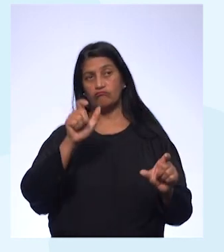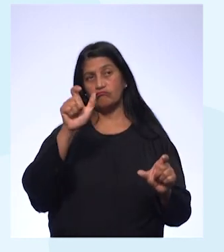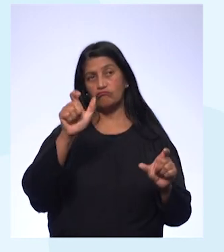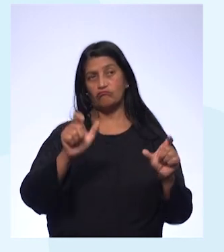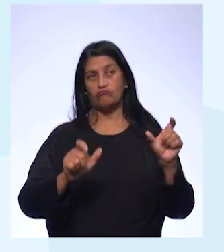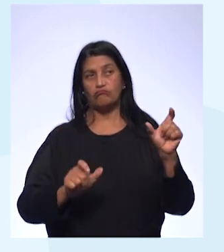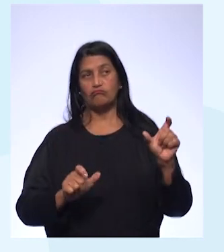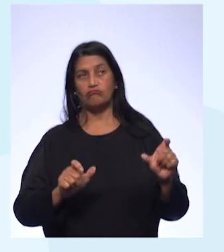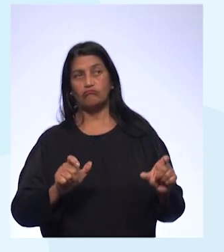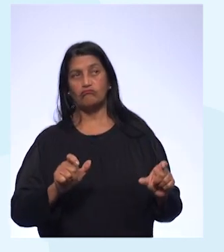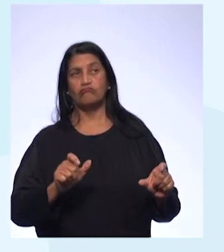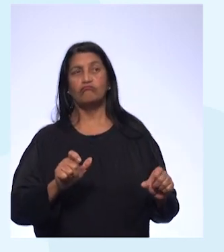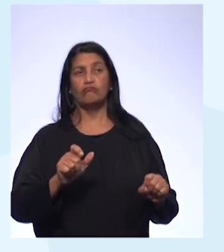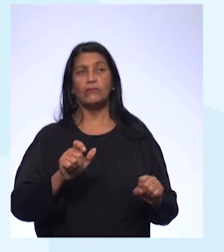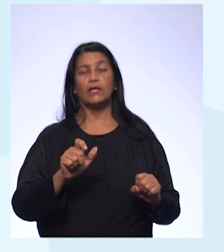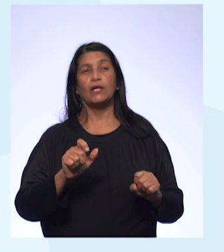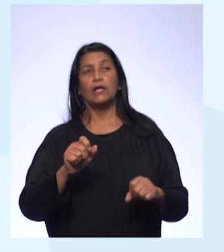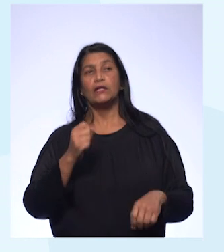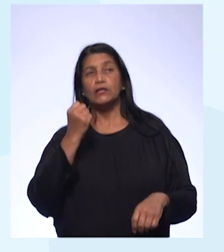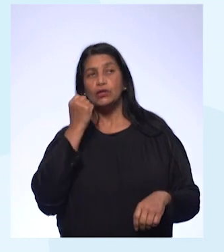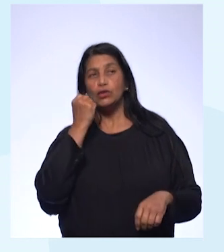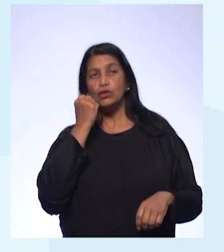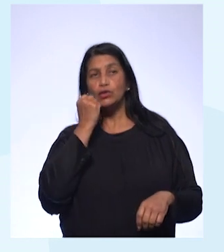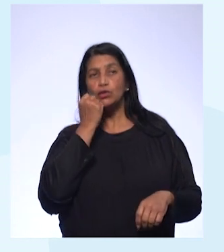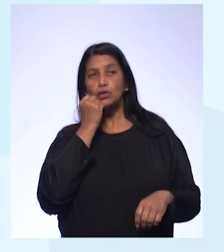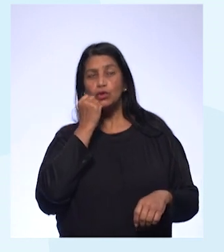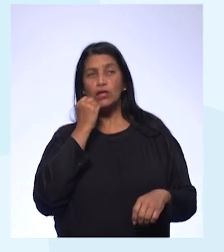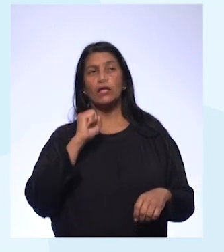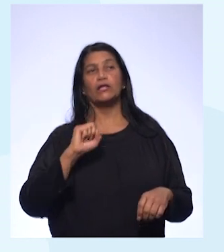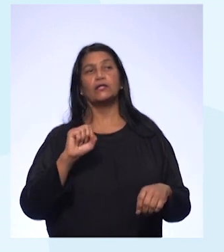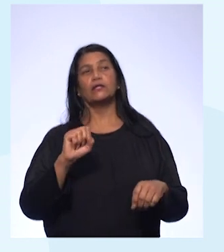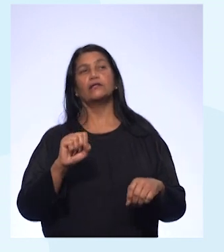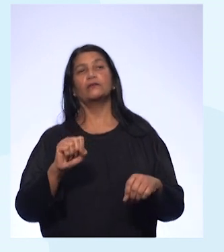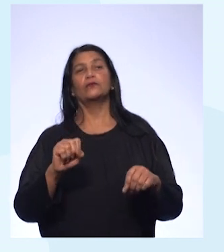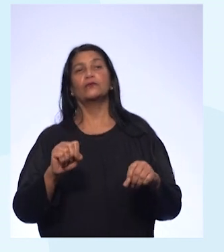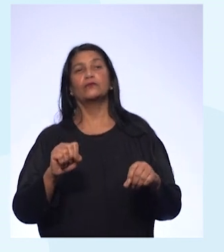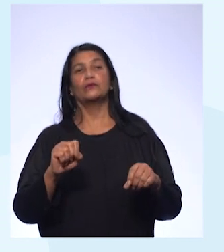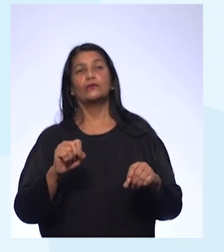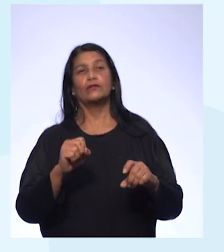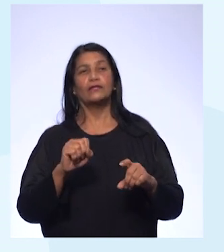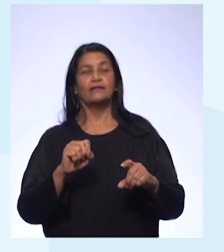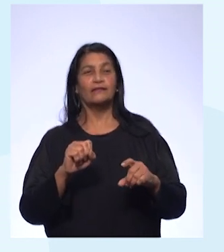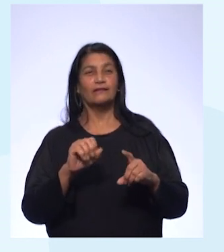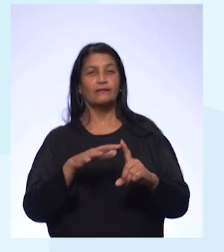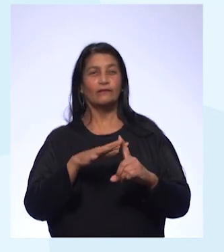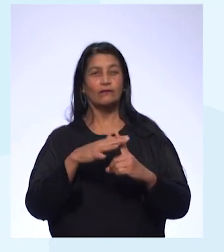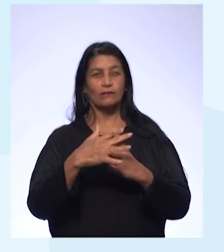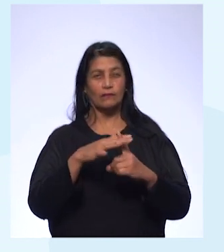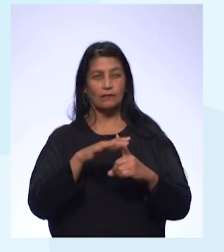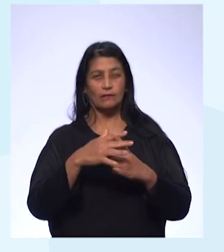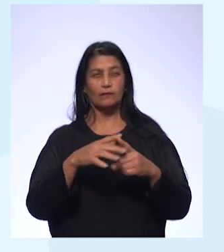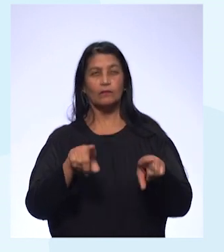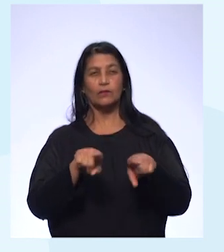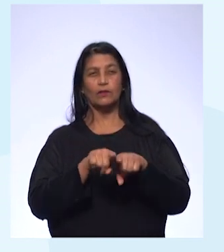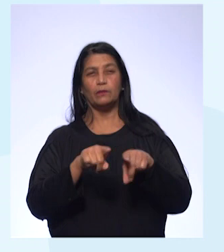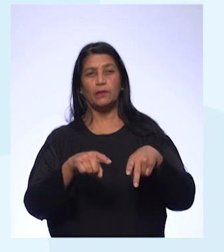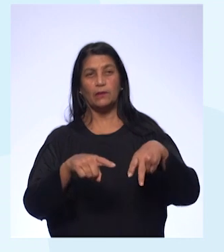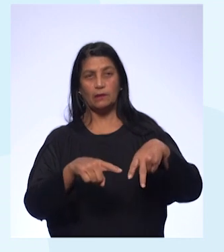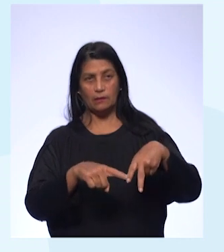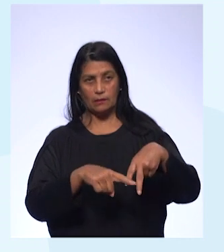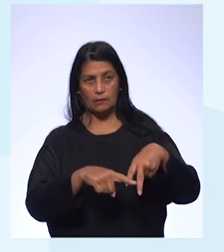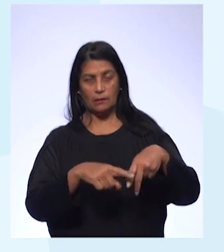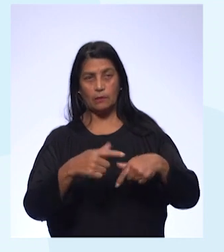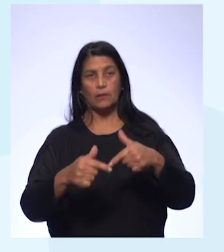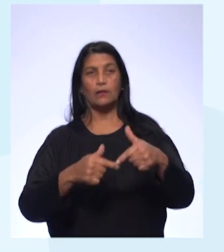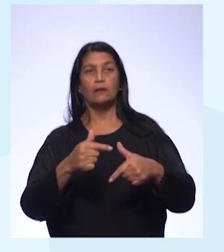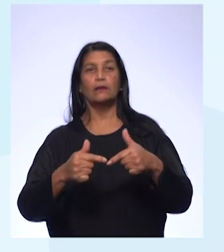proletariado para socialismo científico, cooperativismo utópico, autogestão da sociedade, anarquismo, e trabalho conforme a